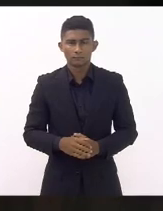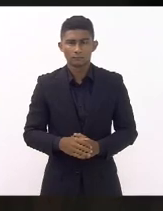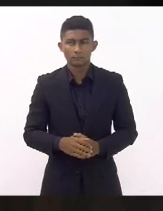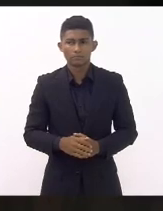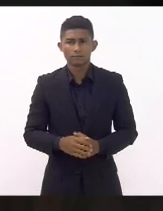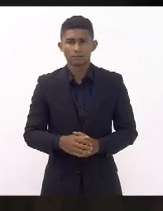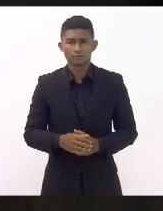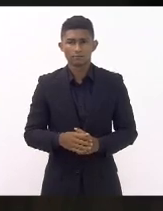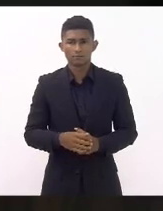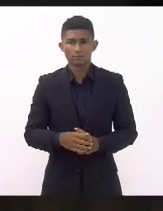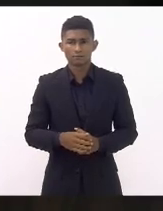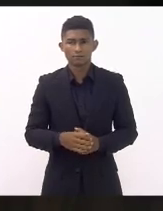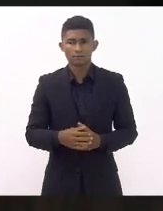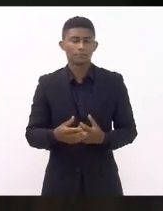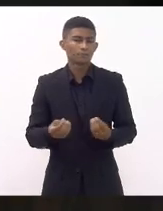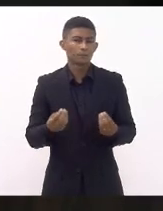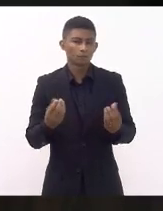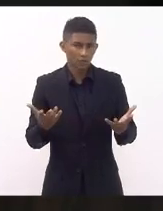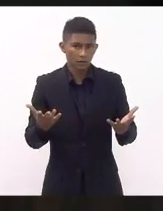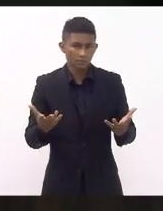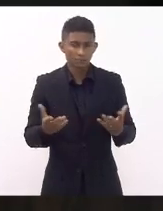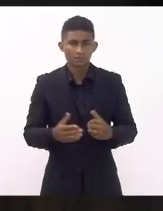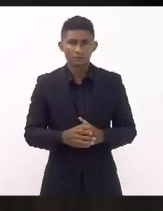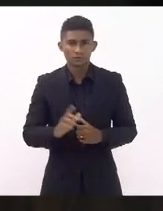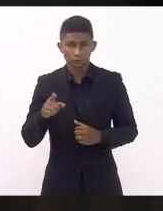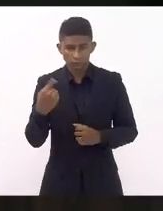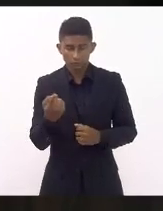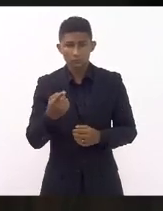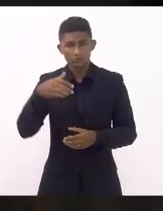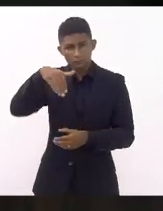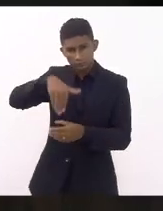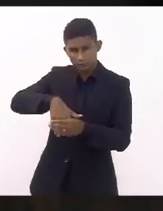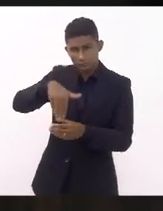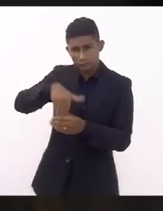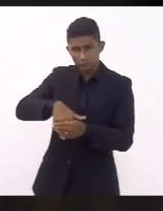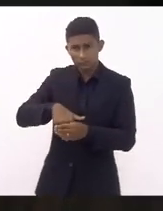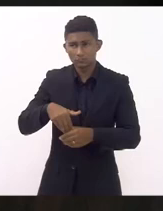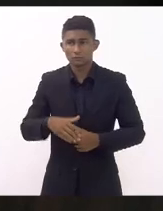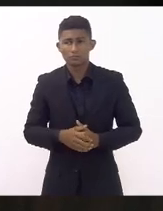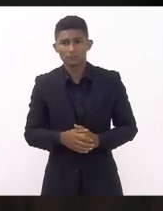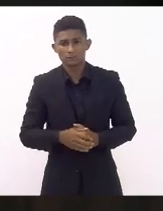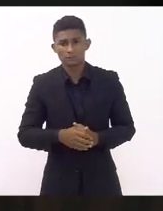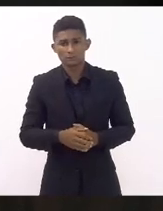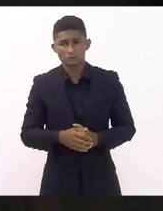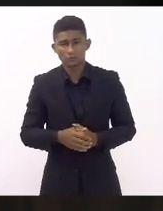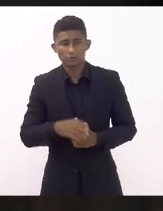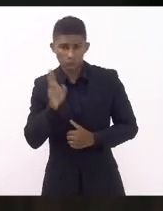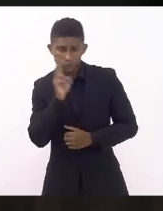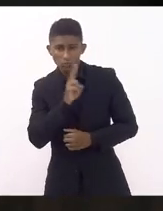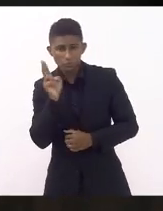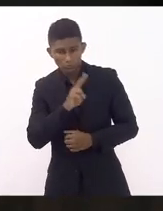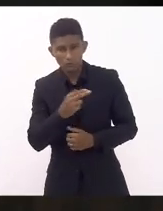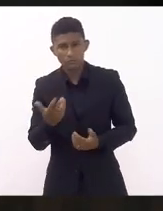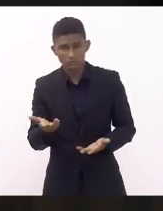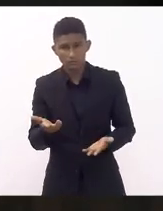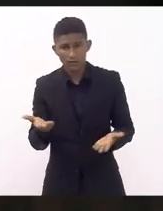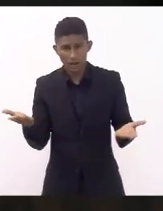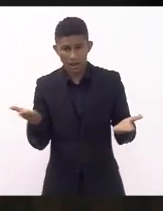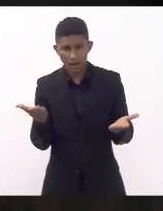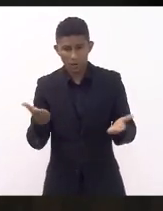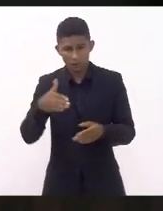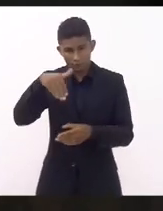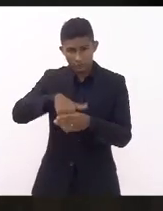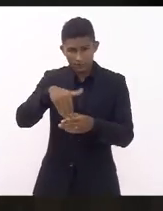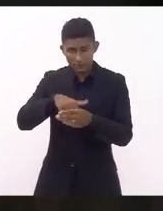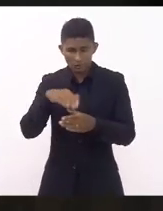parecer com... para que a gente possa... votar e, como está em regime de urgência, acabar agora a